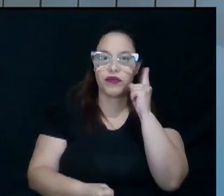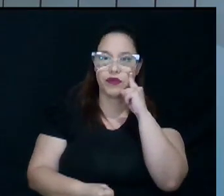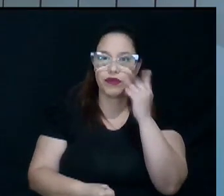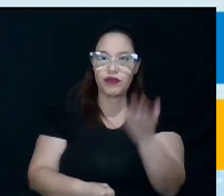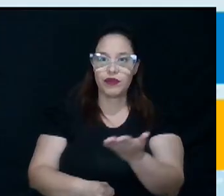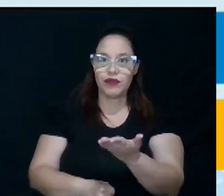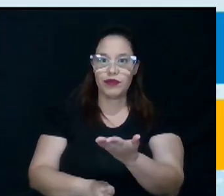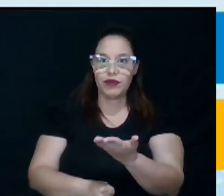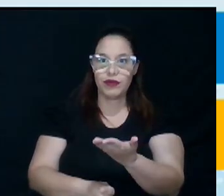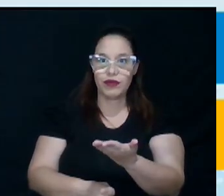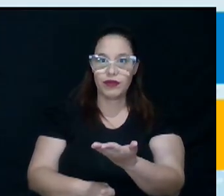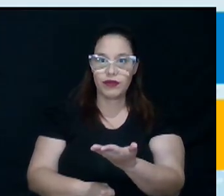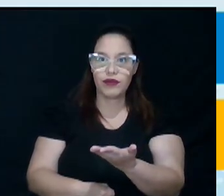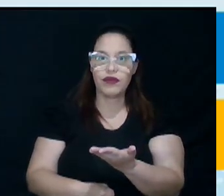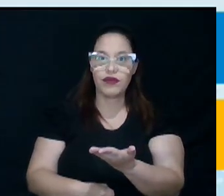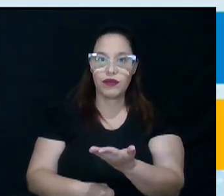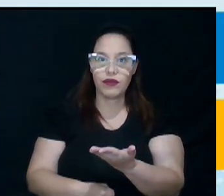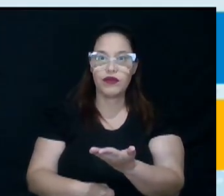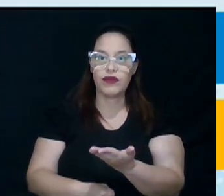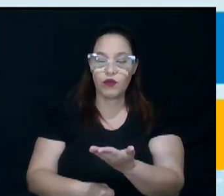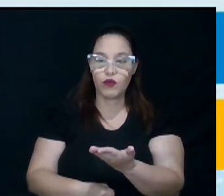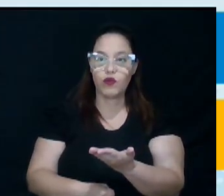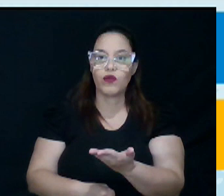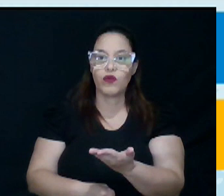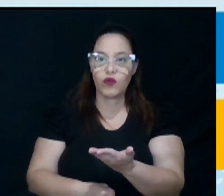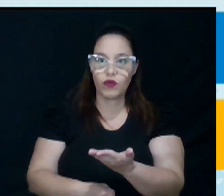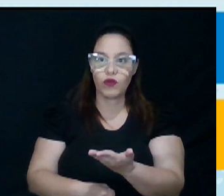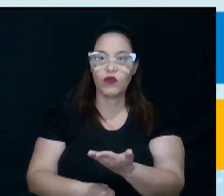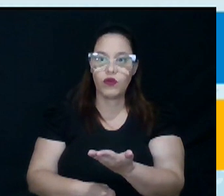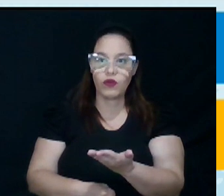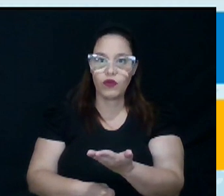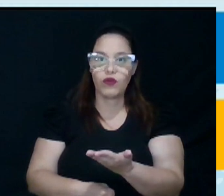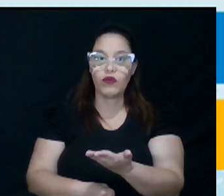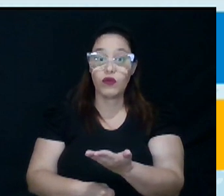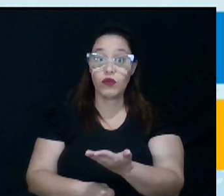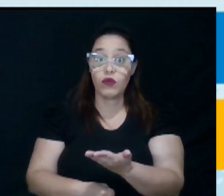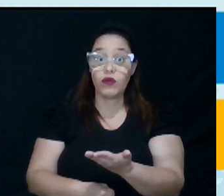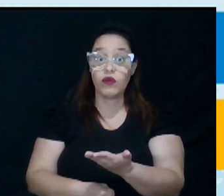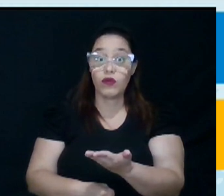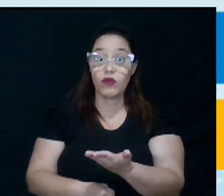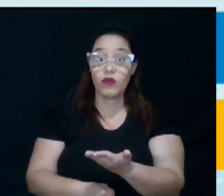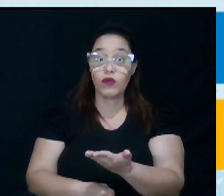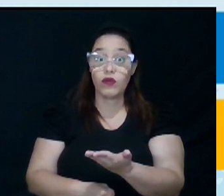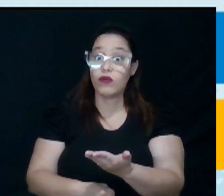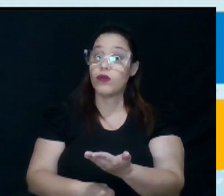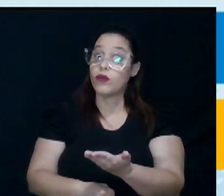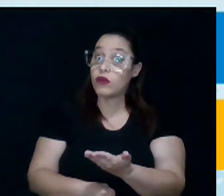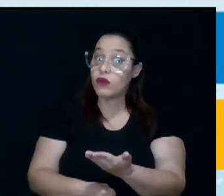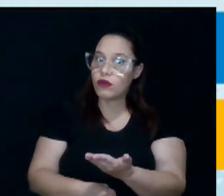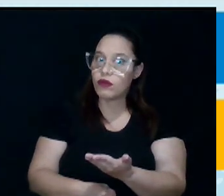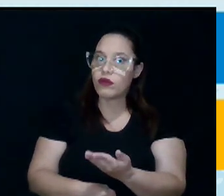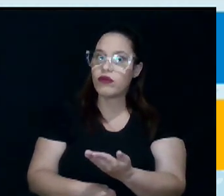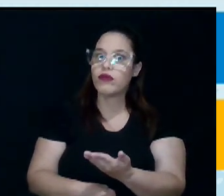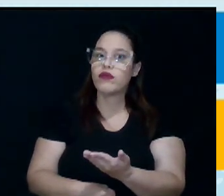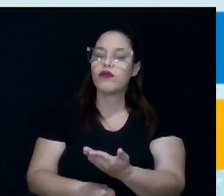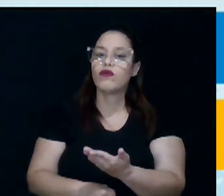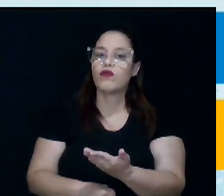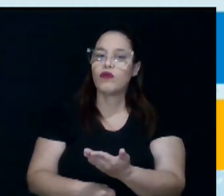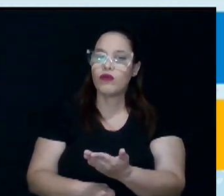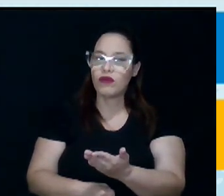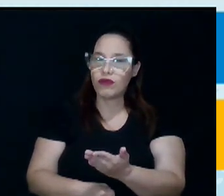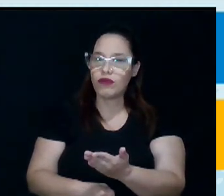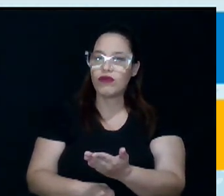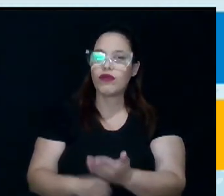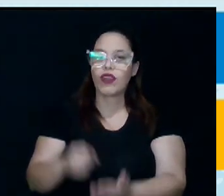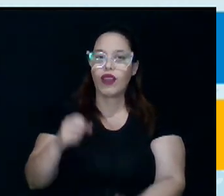A China, hein? Os Estados Unidos ontem ficou na primeira colocação, mas hoje novamente a China já aparece no primeiro lugar com